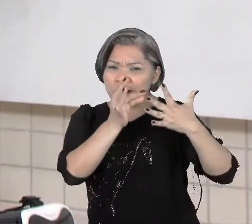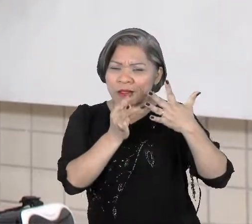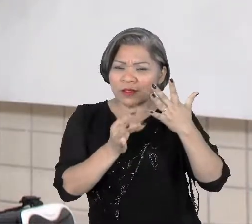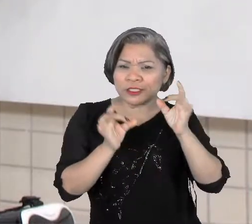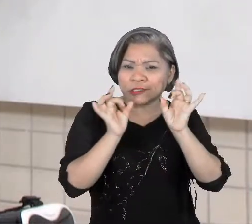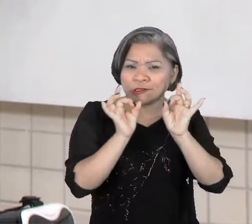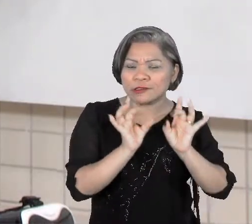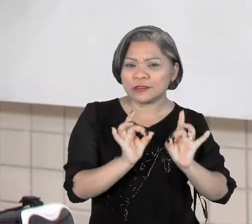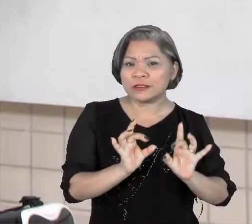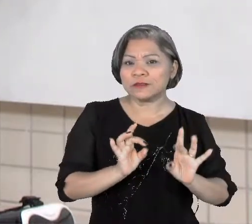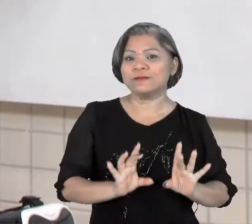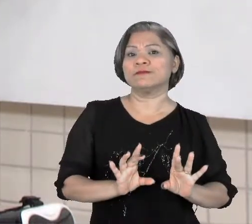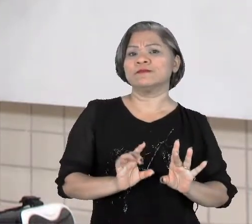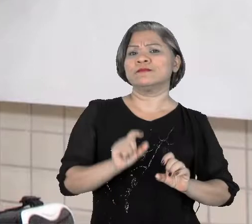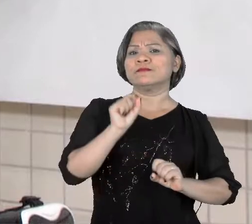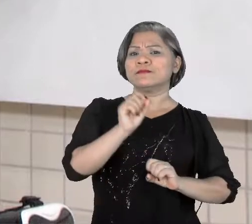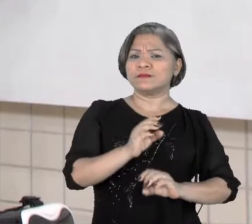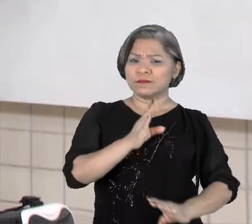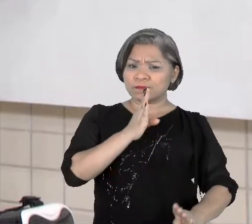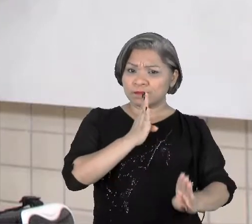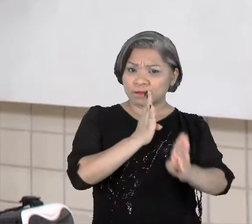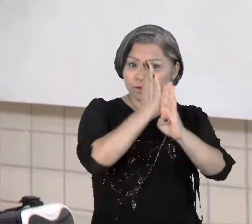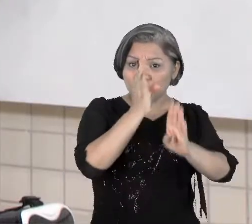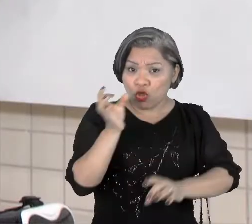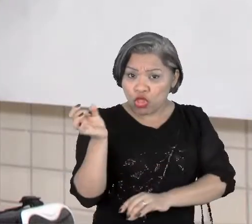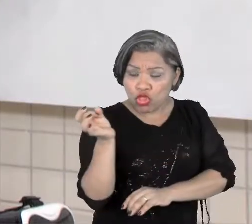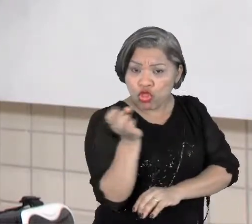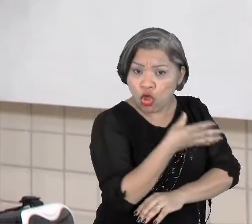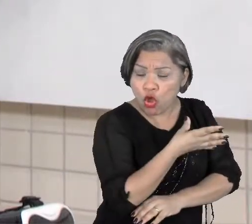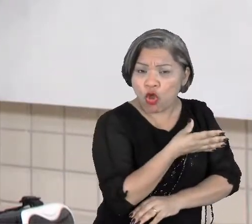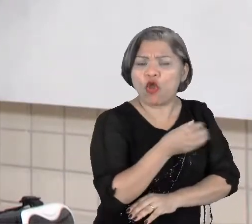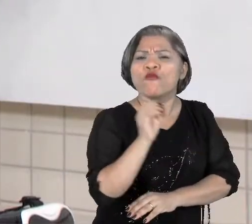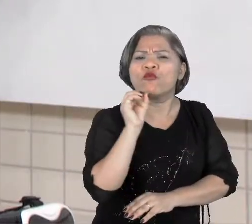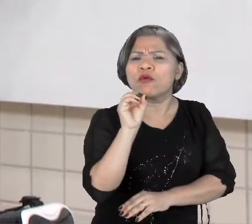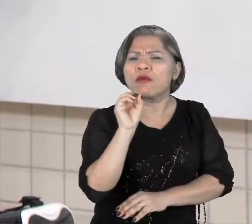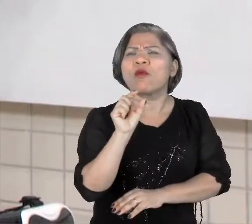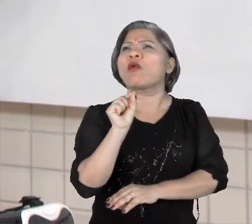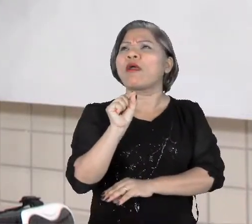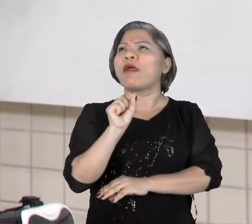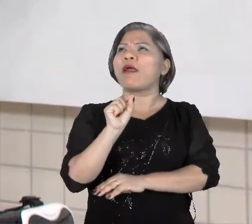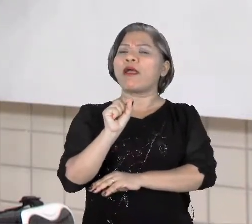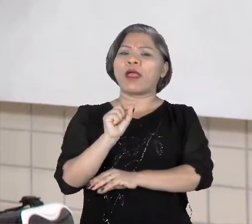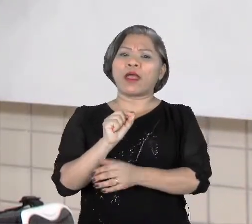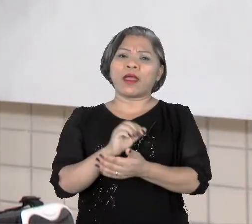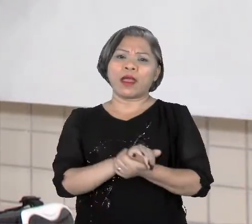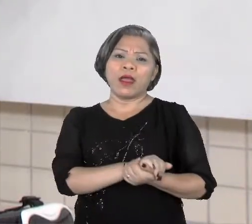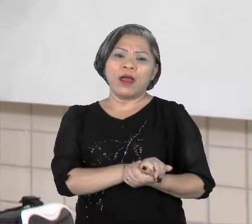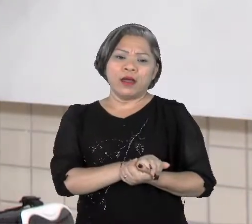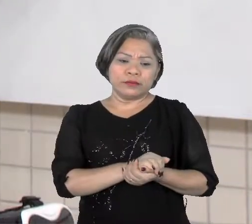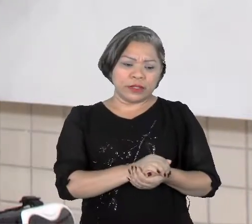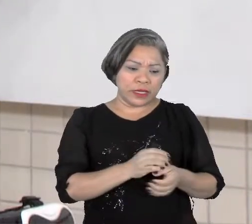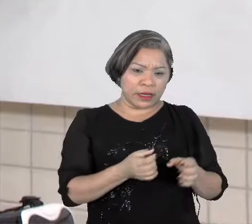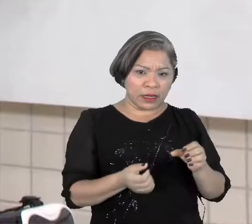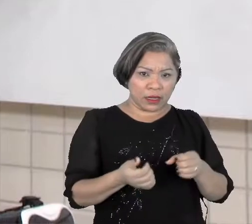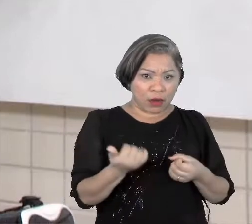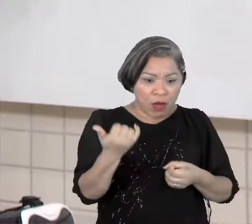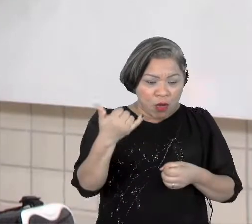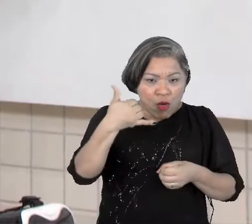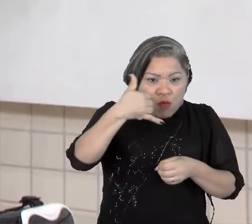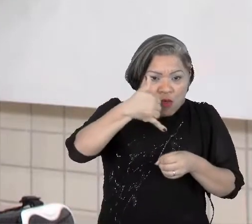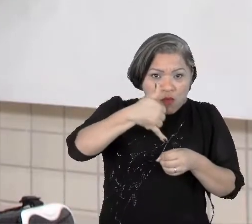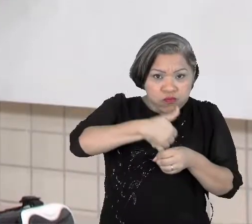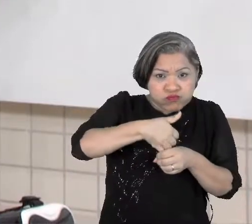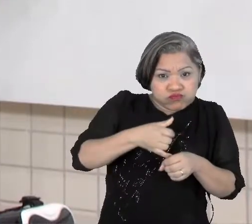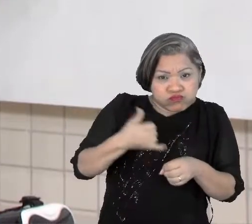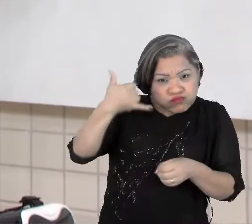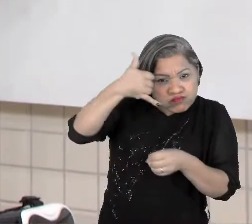descobriram novas fontes de combustíveis. Descobriram, por exemplo, que o combustível fóssil, o petróleo, ele